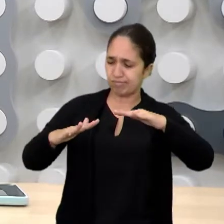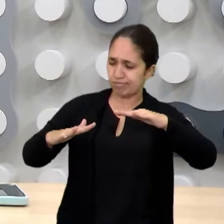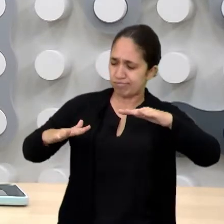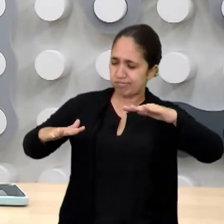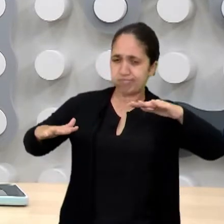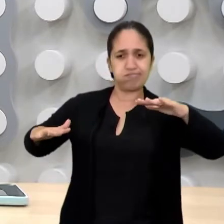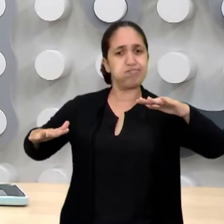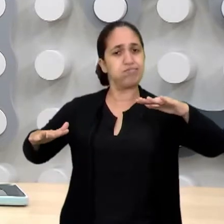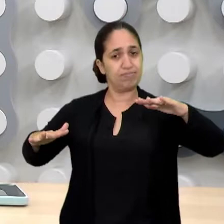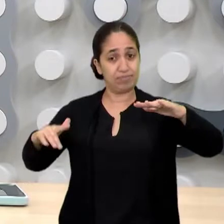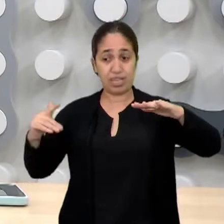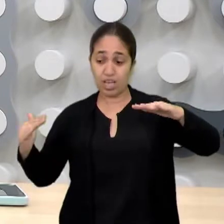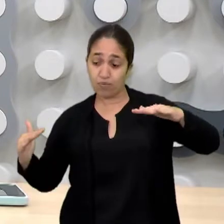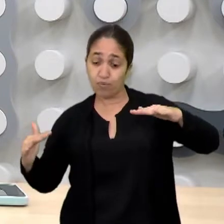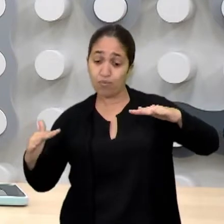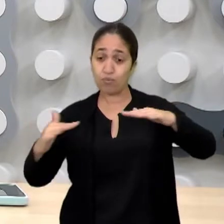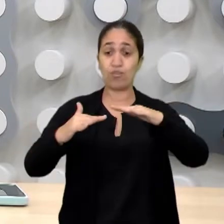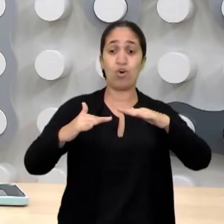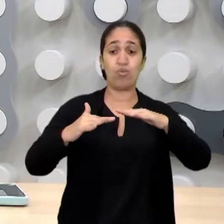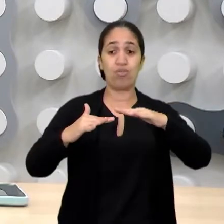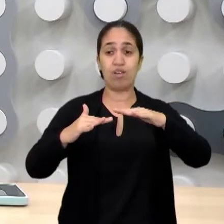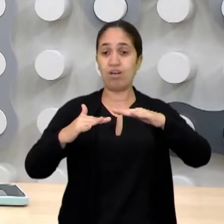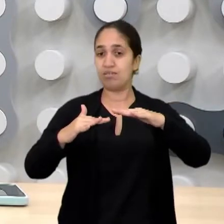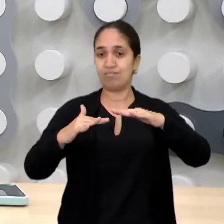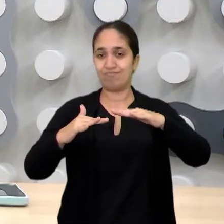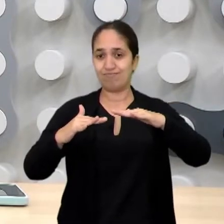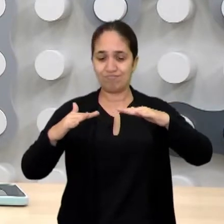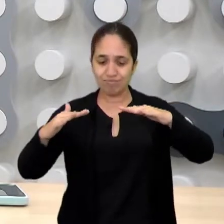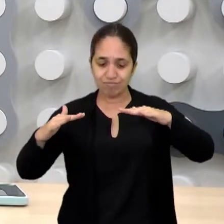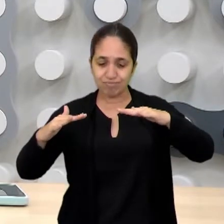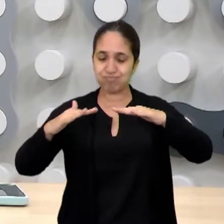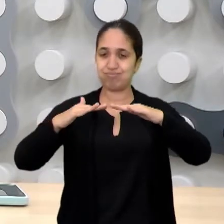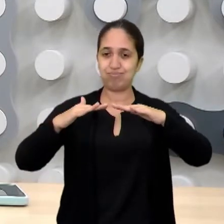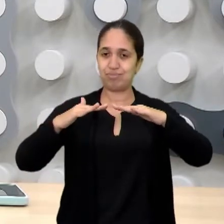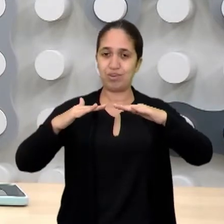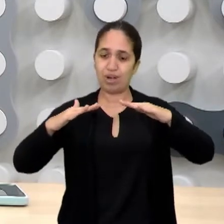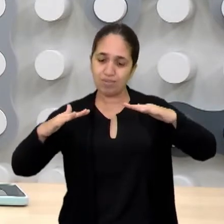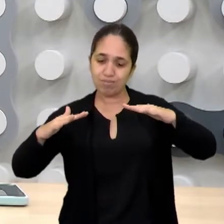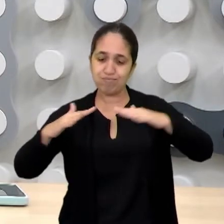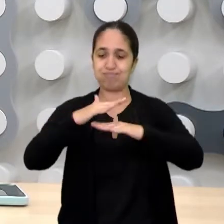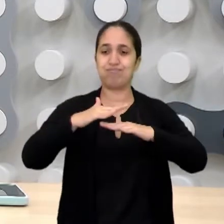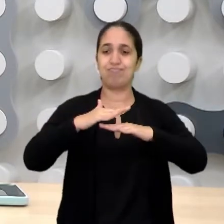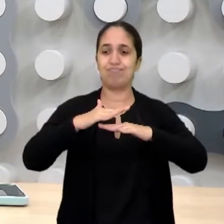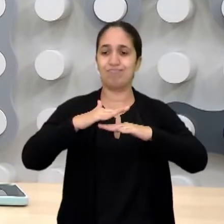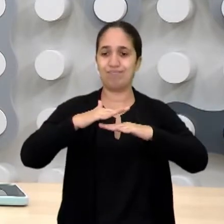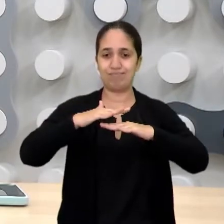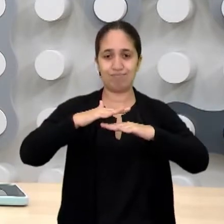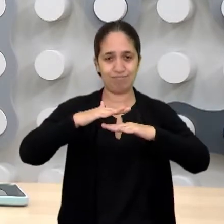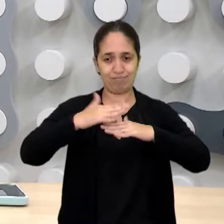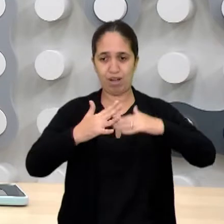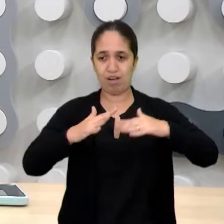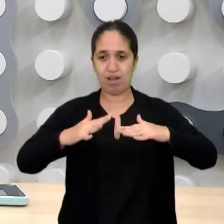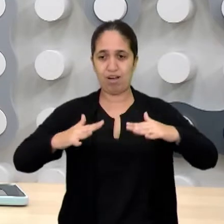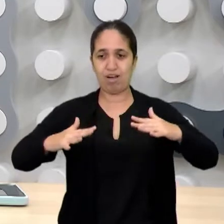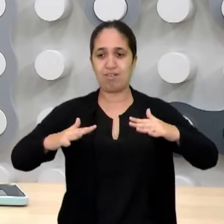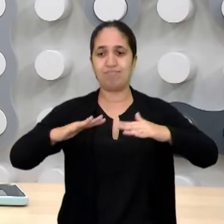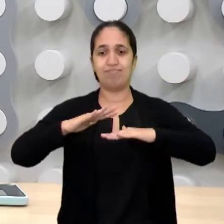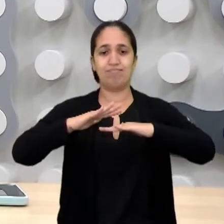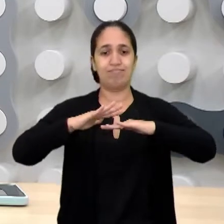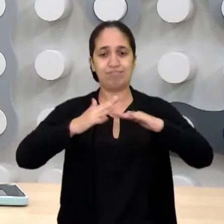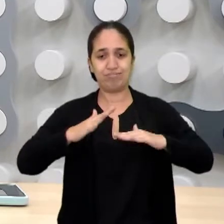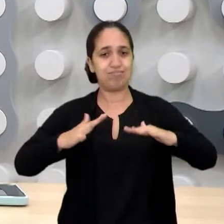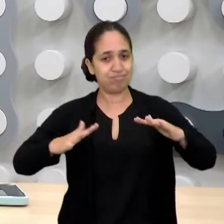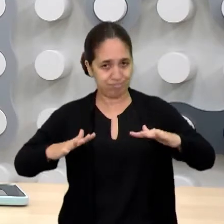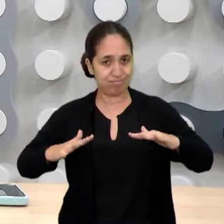muitas vezes, ao retornar, né, ela não retorna no seu ponto zero. Então, ela ocasiona vários tremores de terra